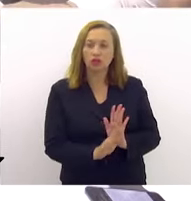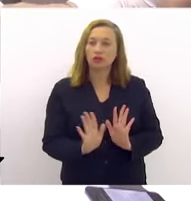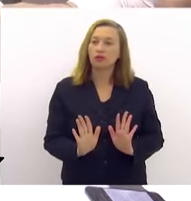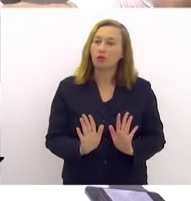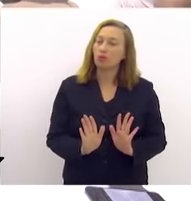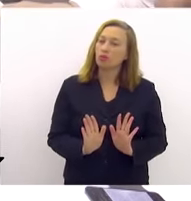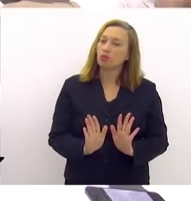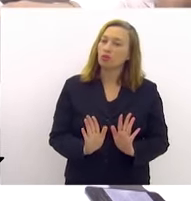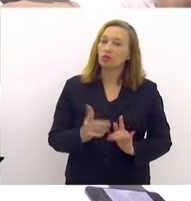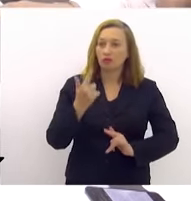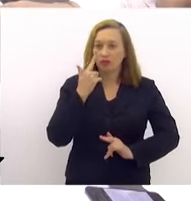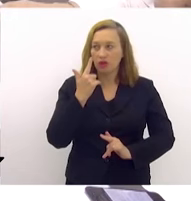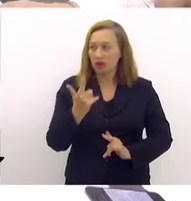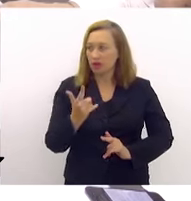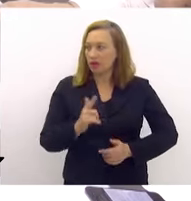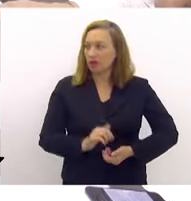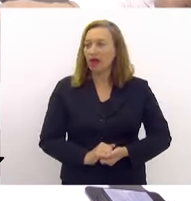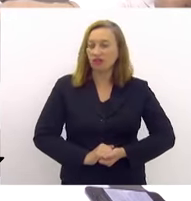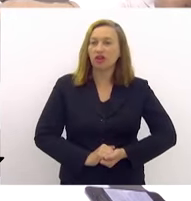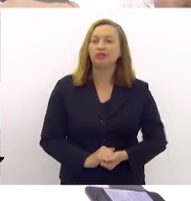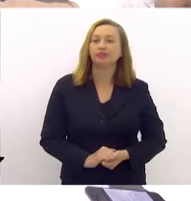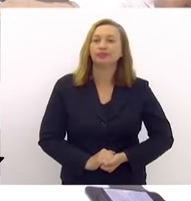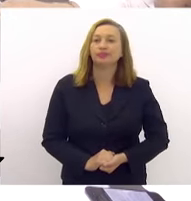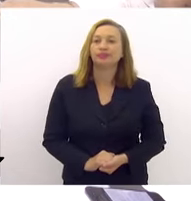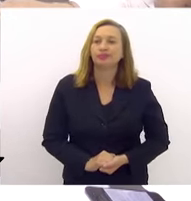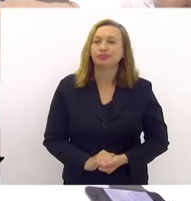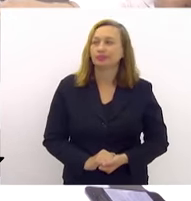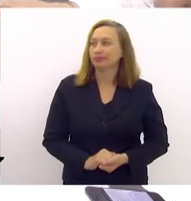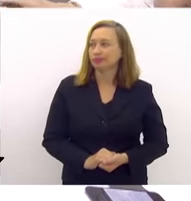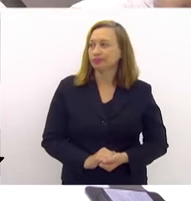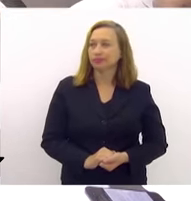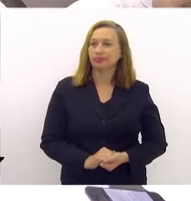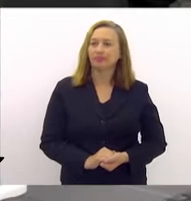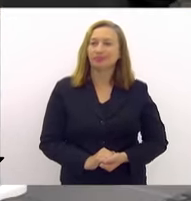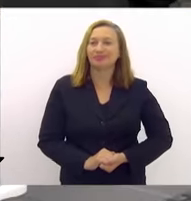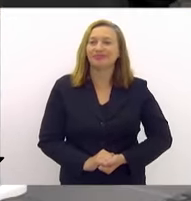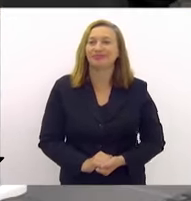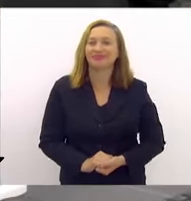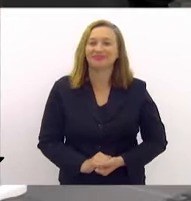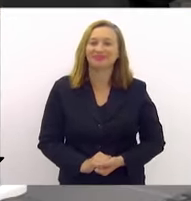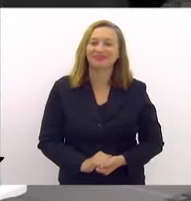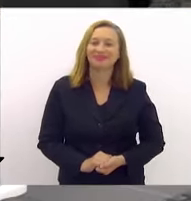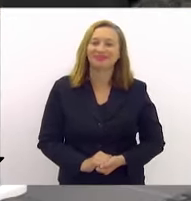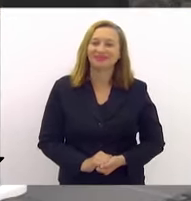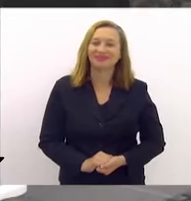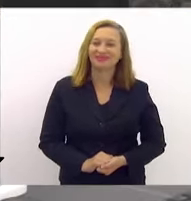uma excepcionalidade aqui com a aprovação do colegiado. Eles que aprovam a gente